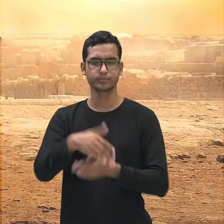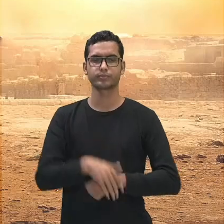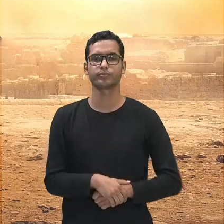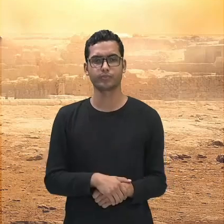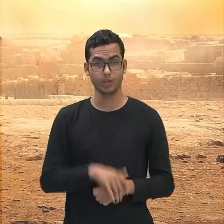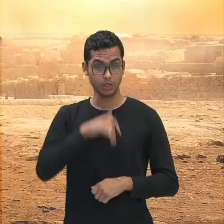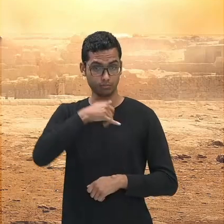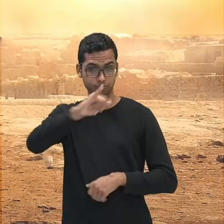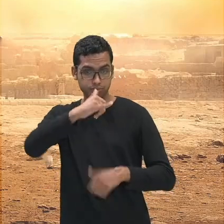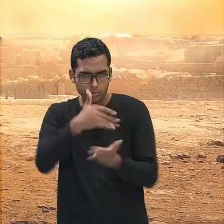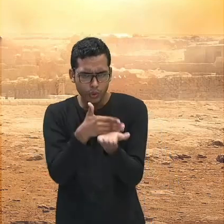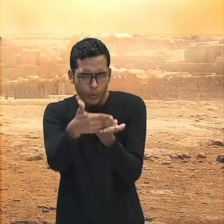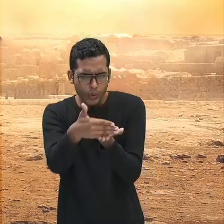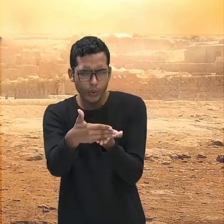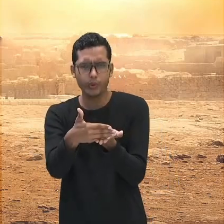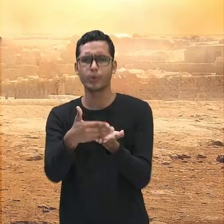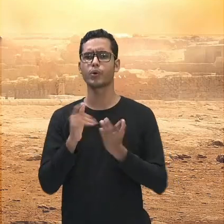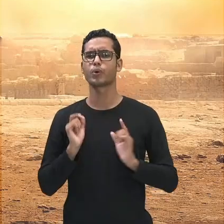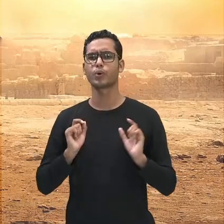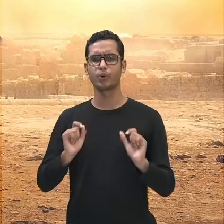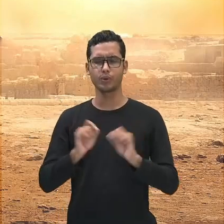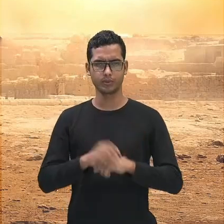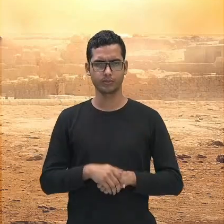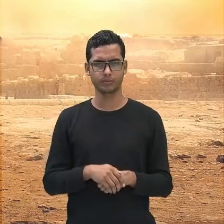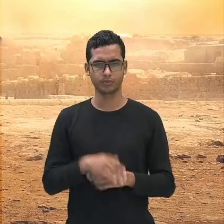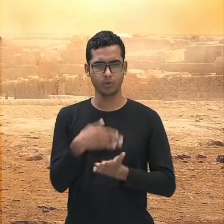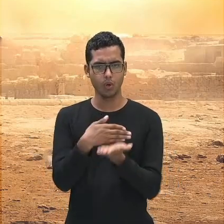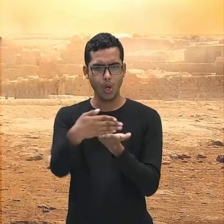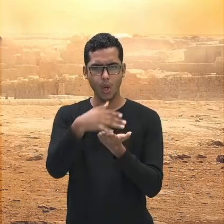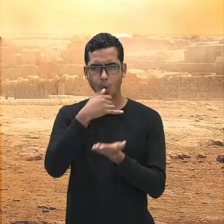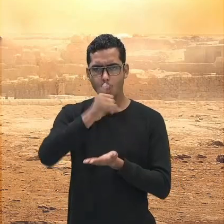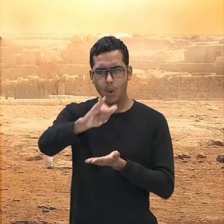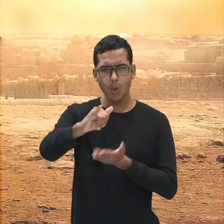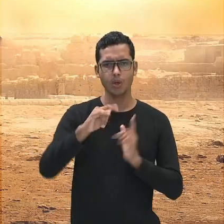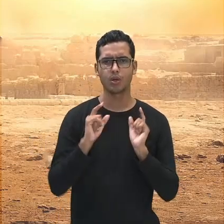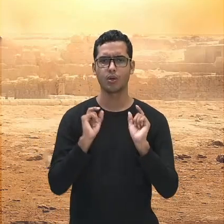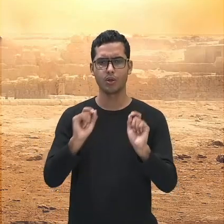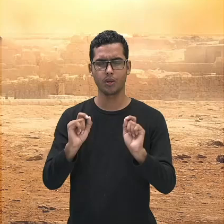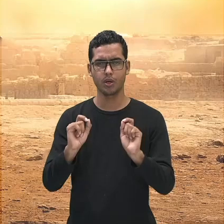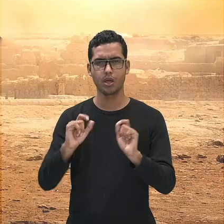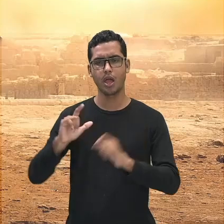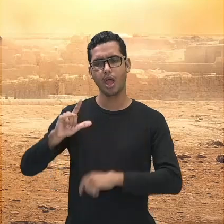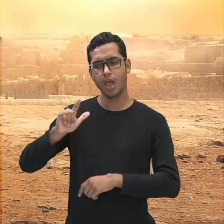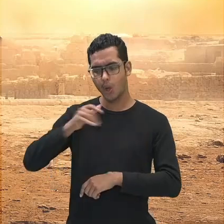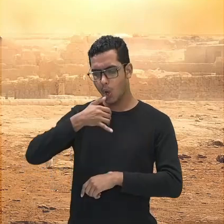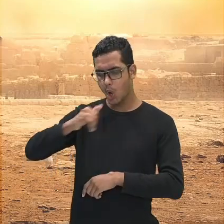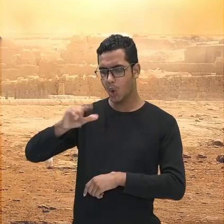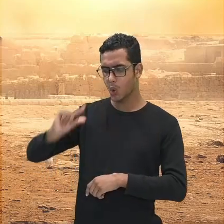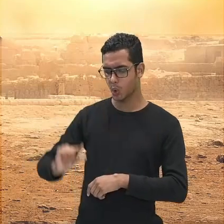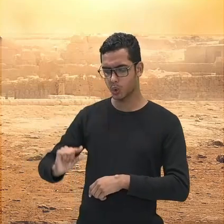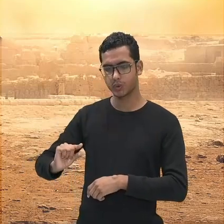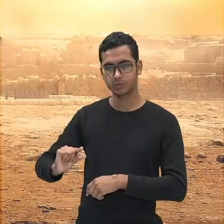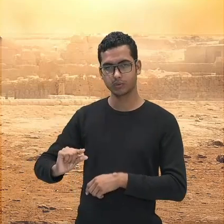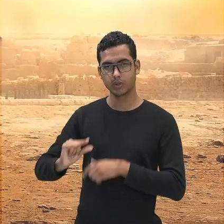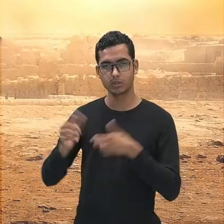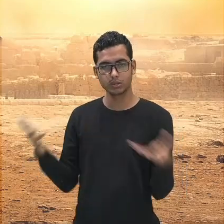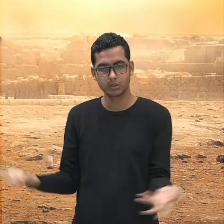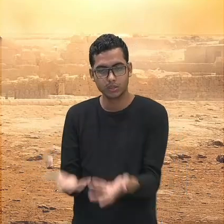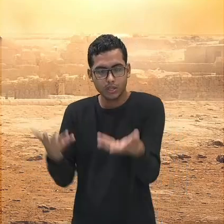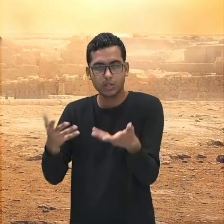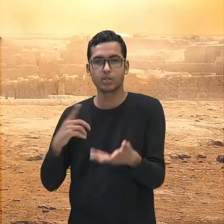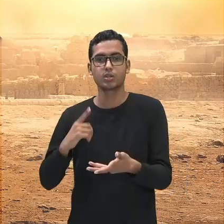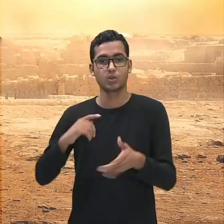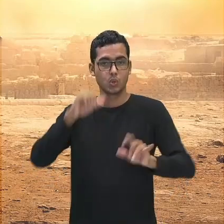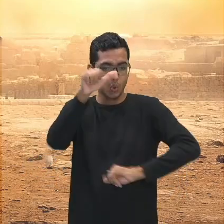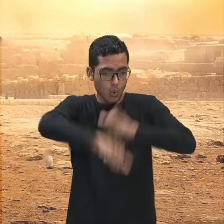A energia de ativação, ela é uma energia mínima que é dado para que uma reação